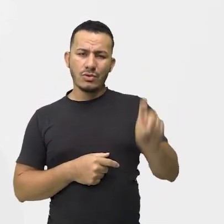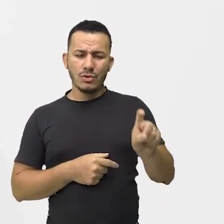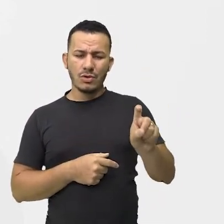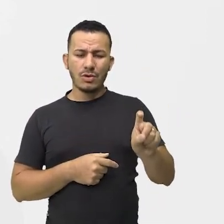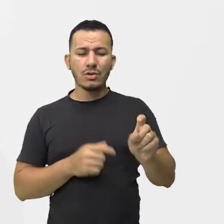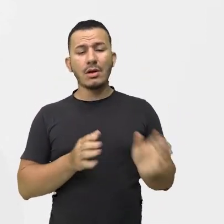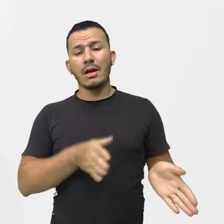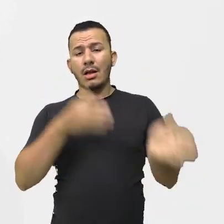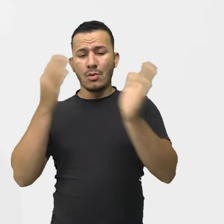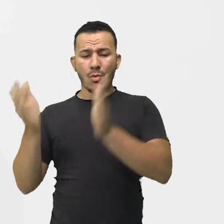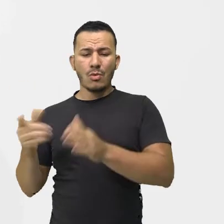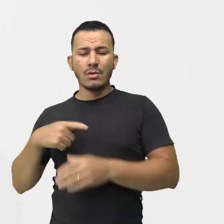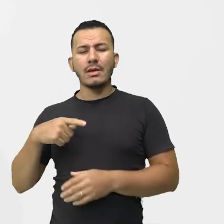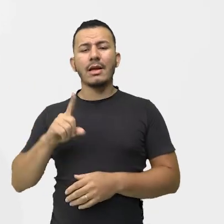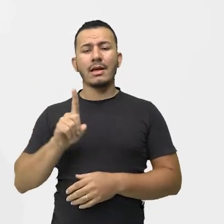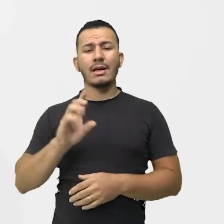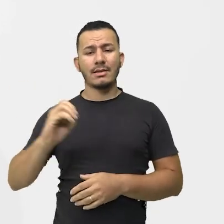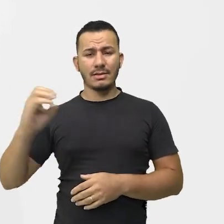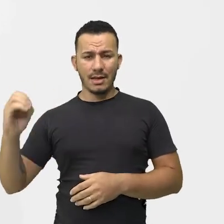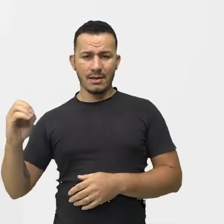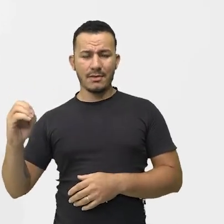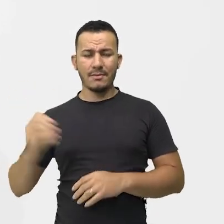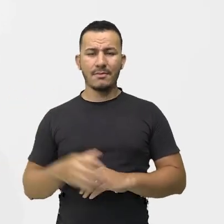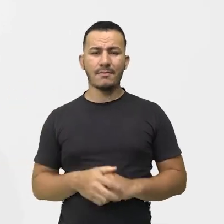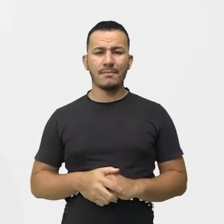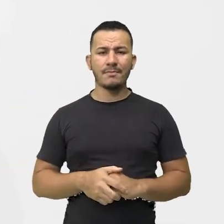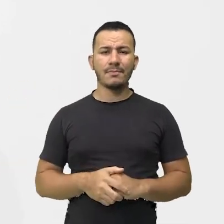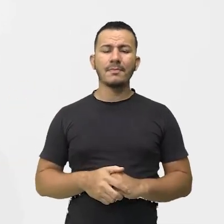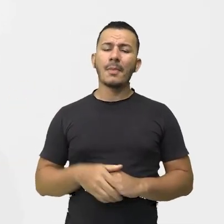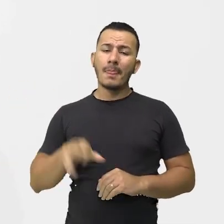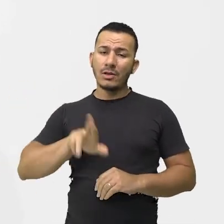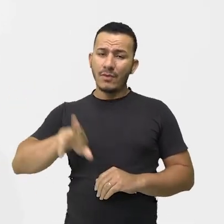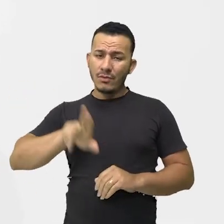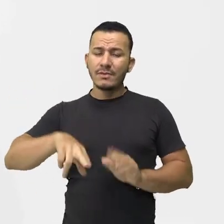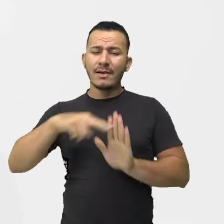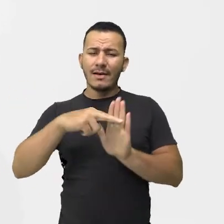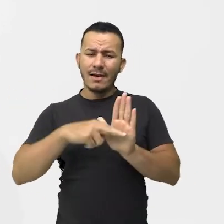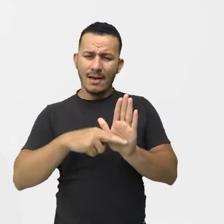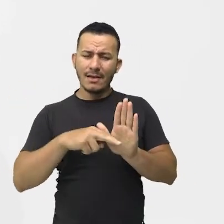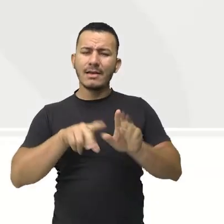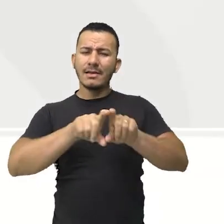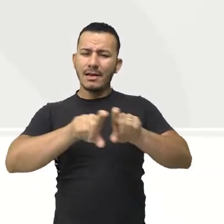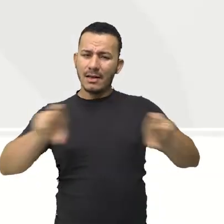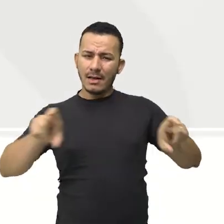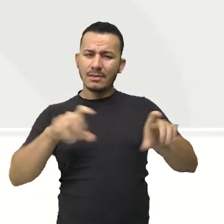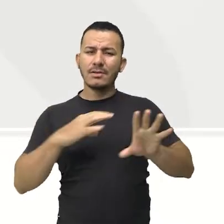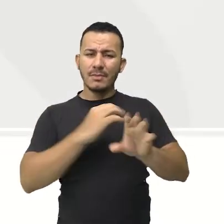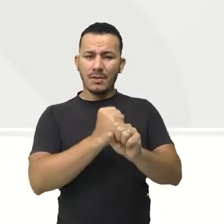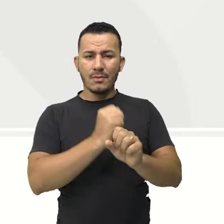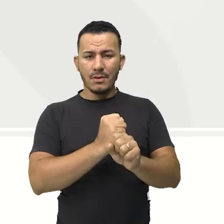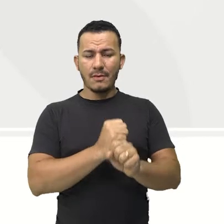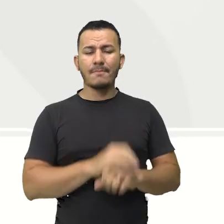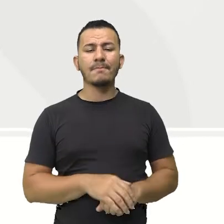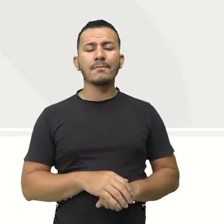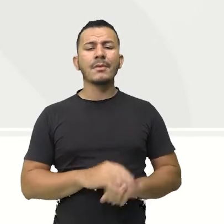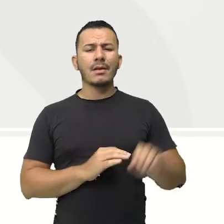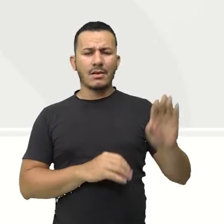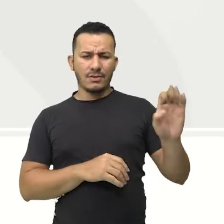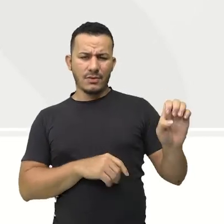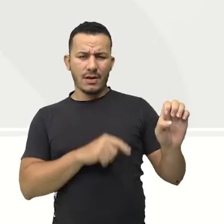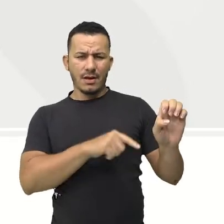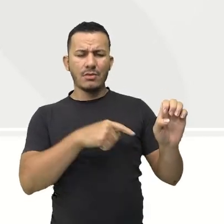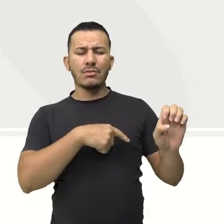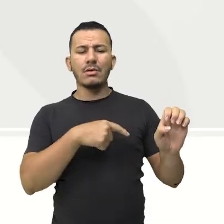temos 100. Mas vamos usar o princípio de resolução da equação, tá bom? Então vamos fazer o seguinte, ó. Do lado esquerdo nós